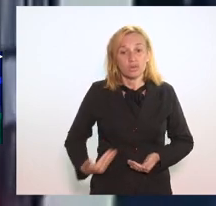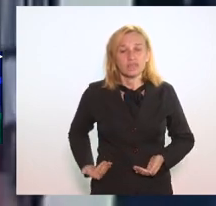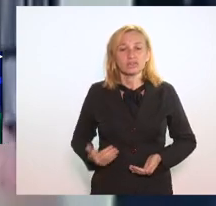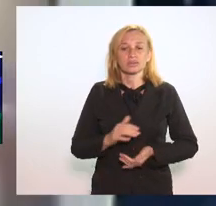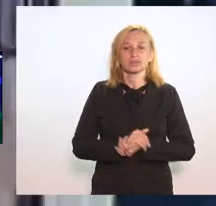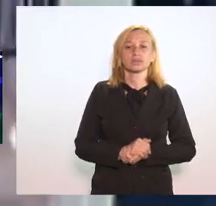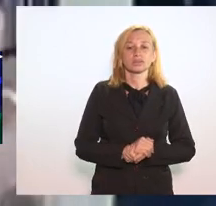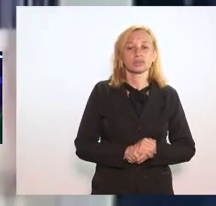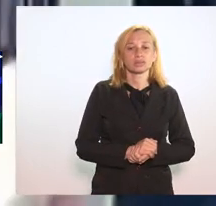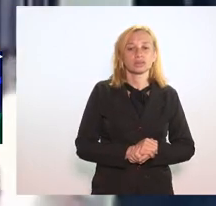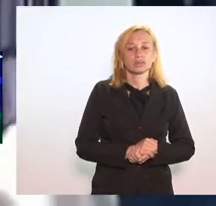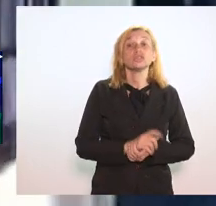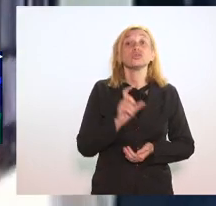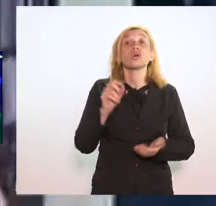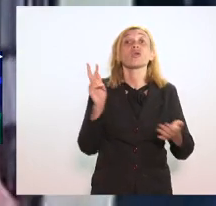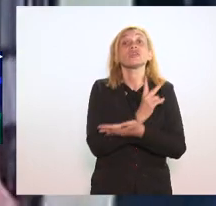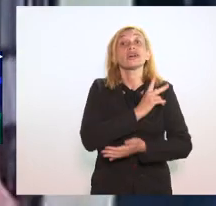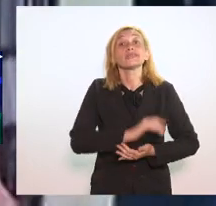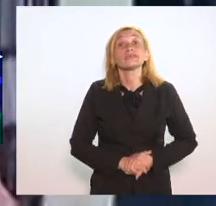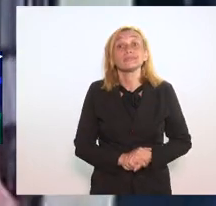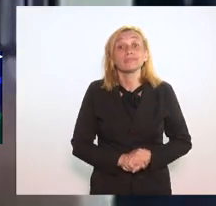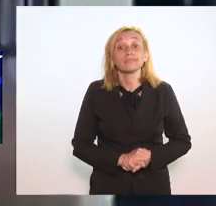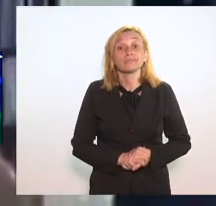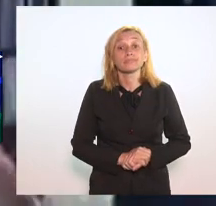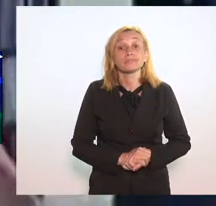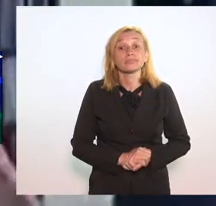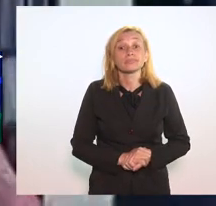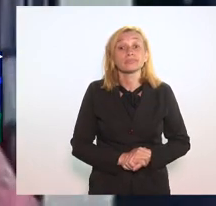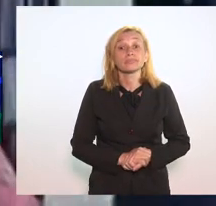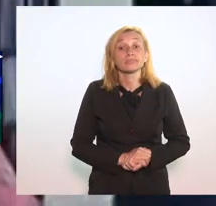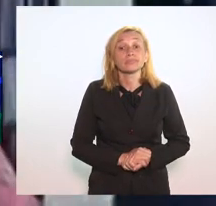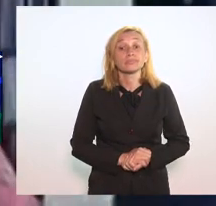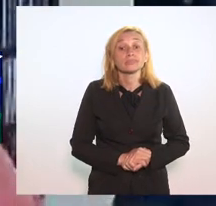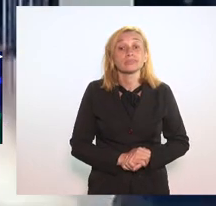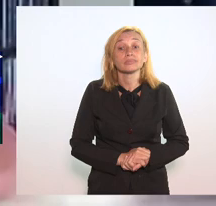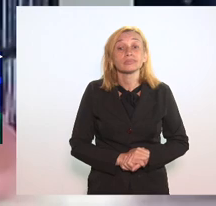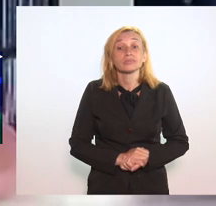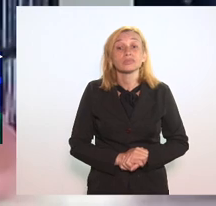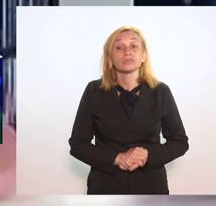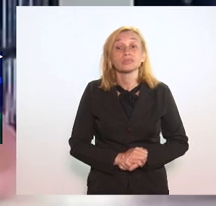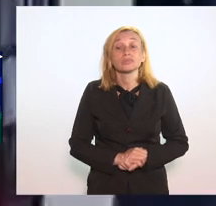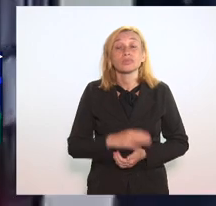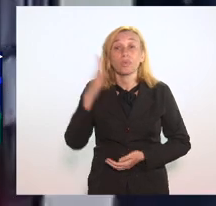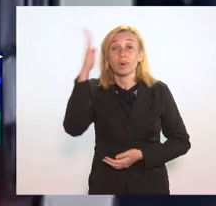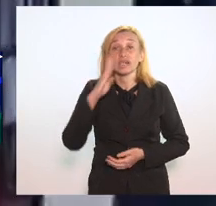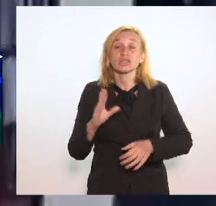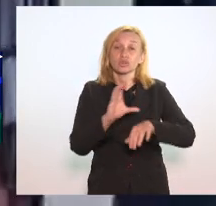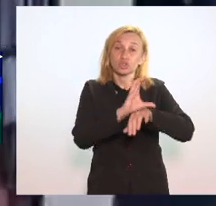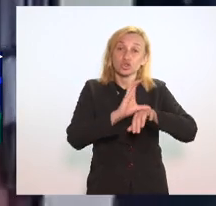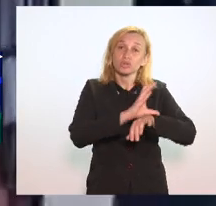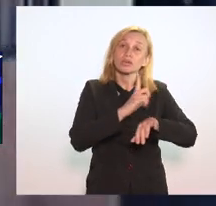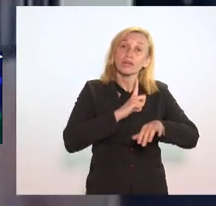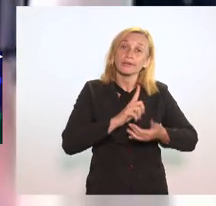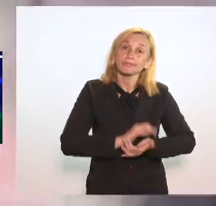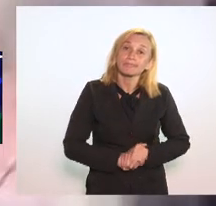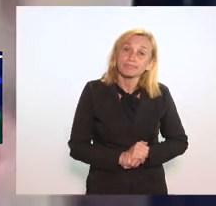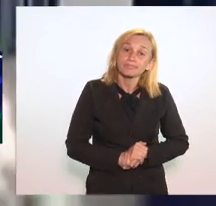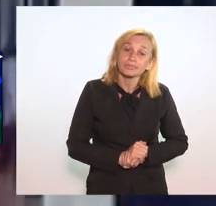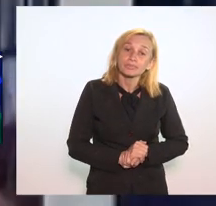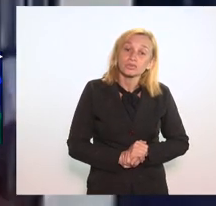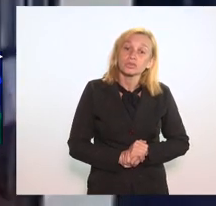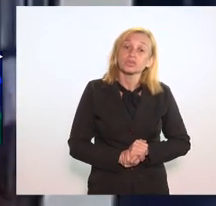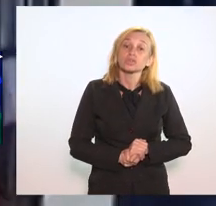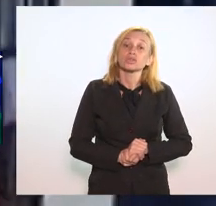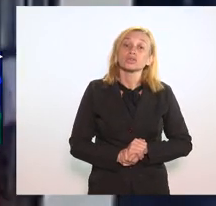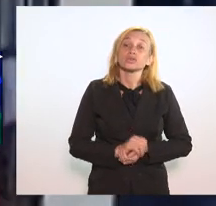que acontece que o Brasil tem a sua constituição os